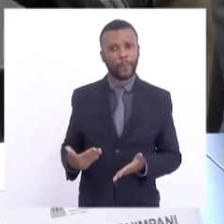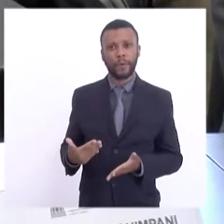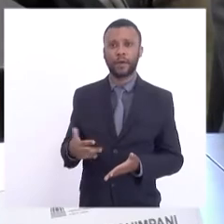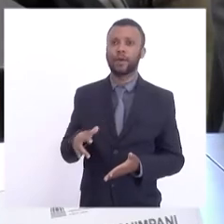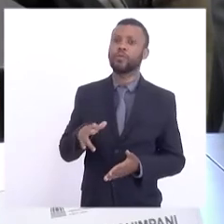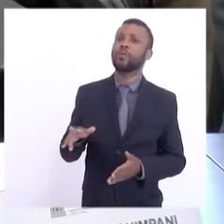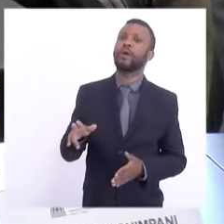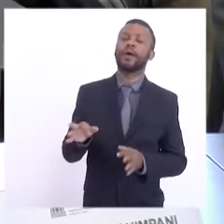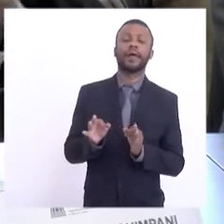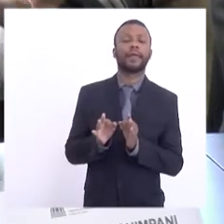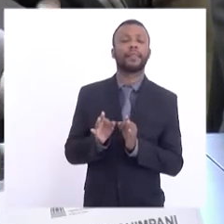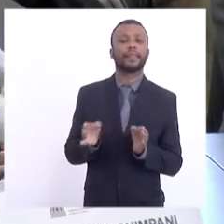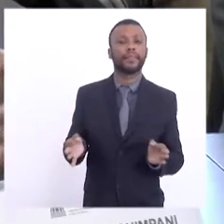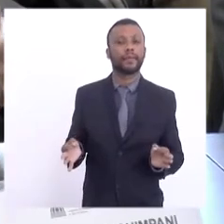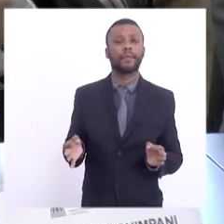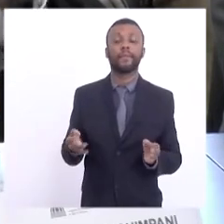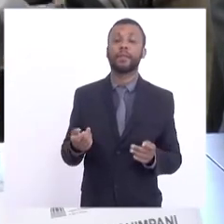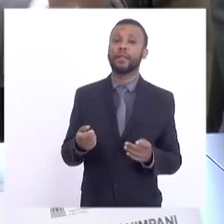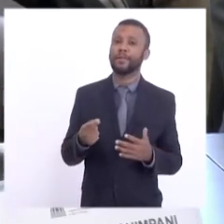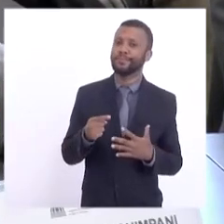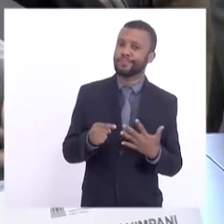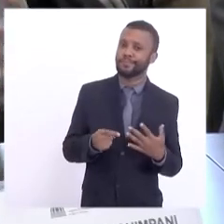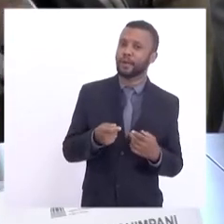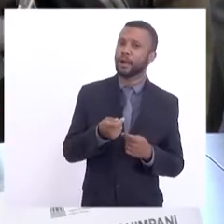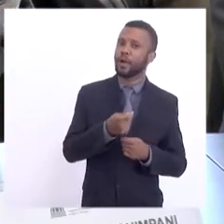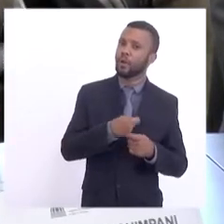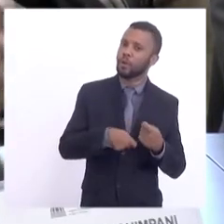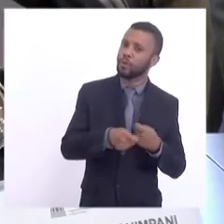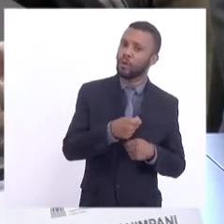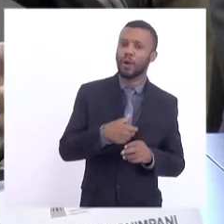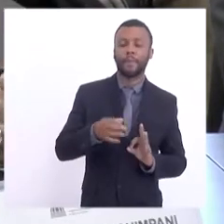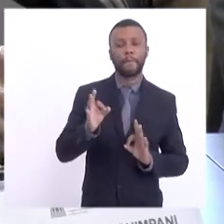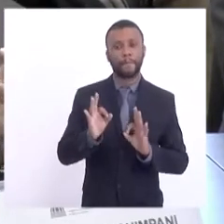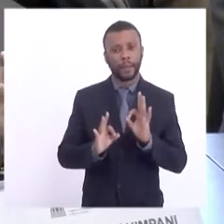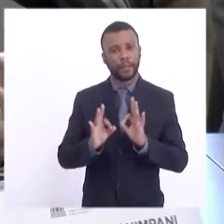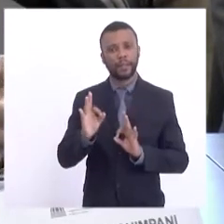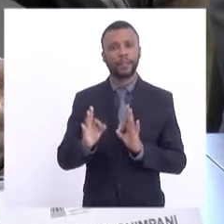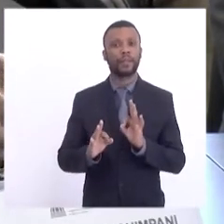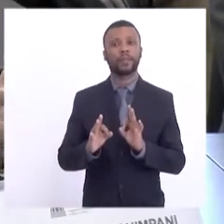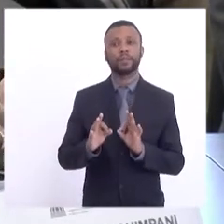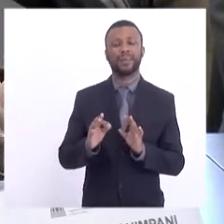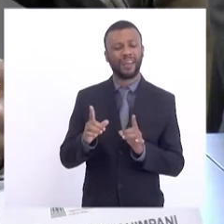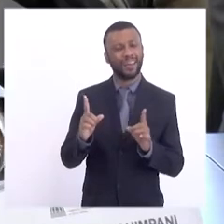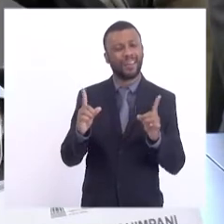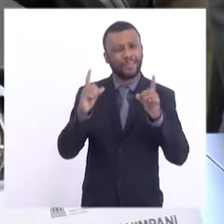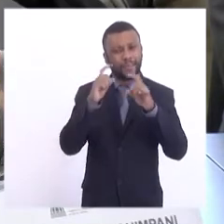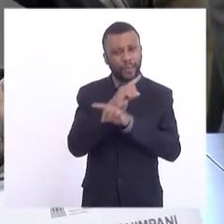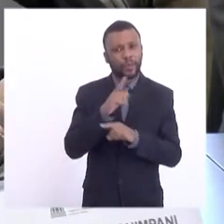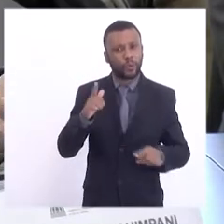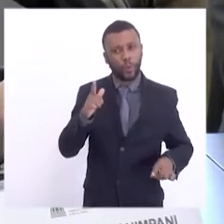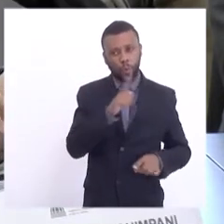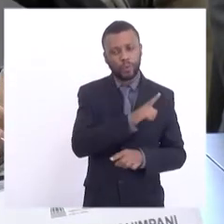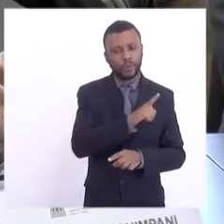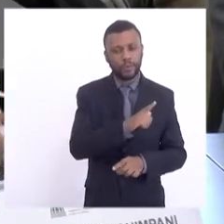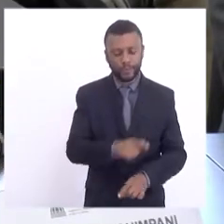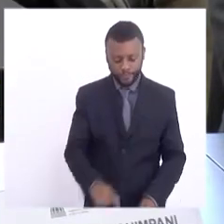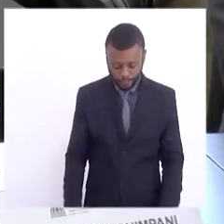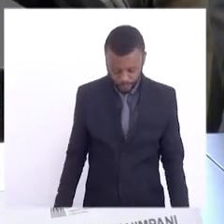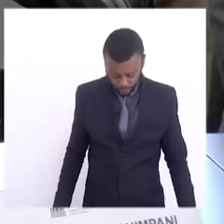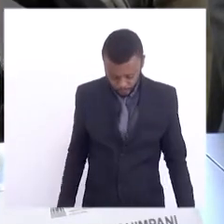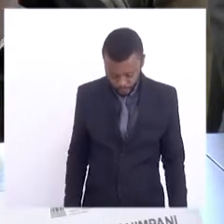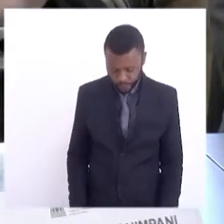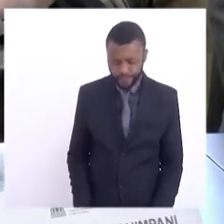singelo elementos econômicos planejamento Tudo É de fato difícil conseguir ir